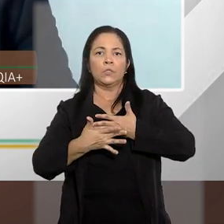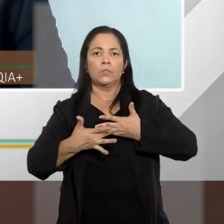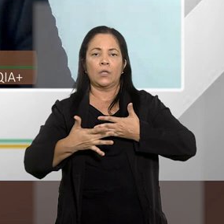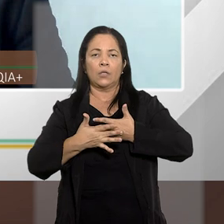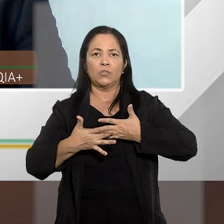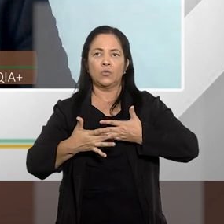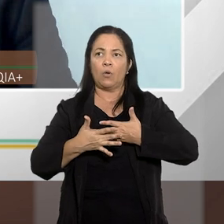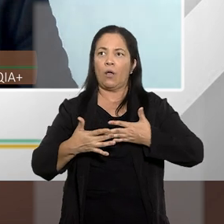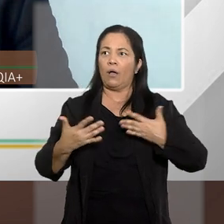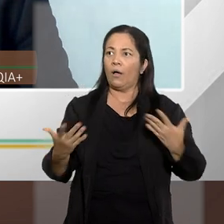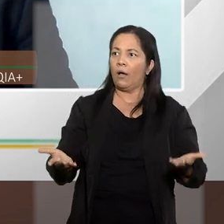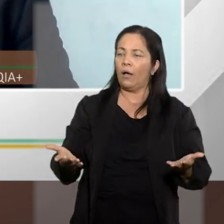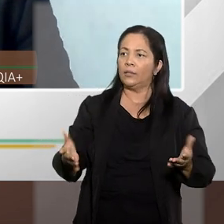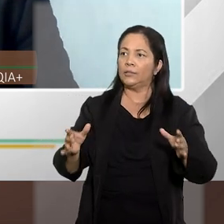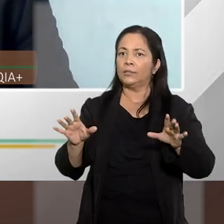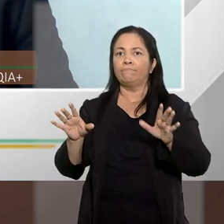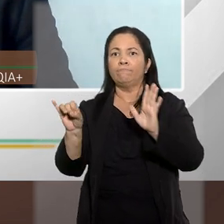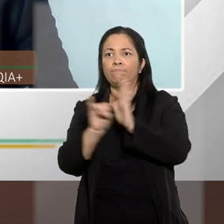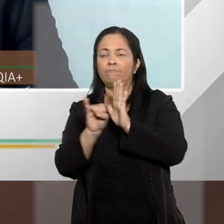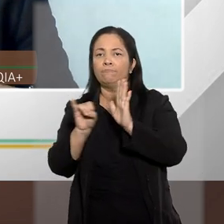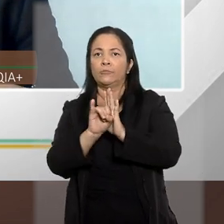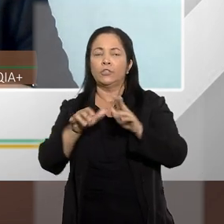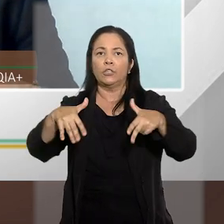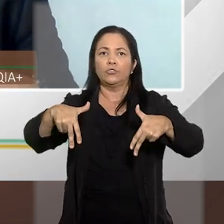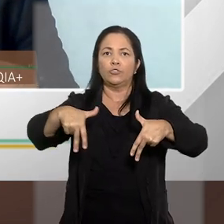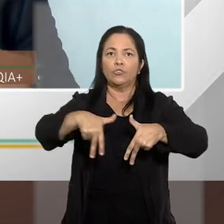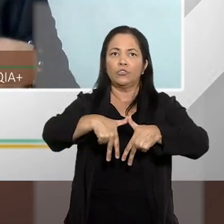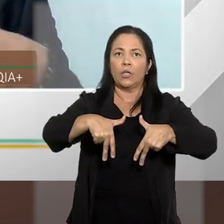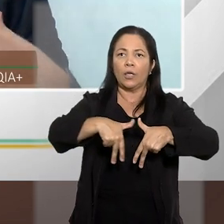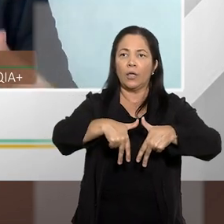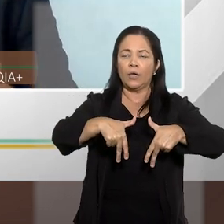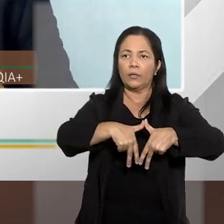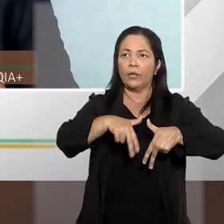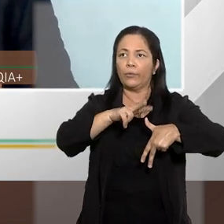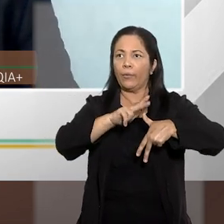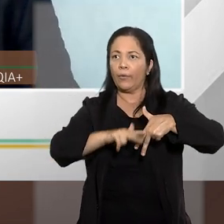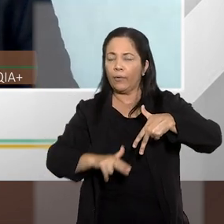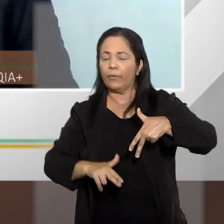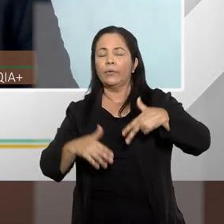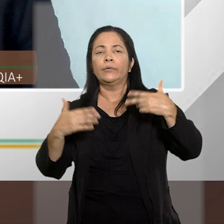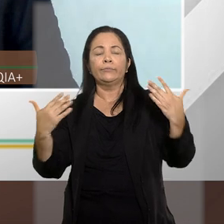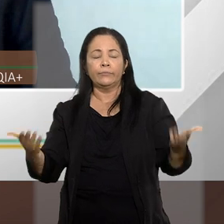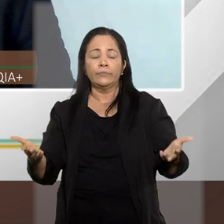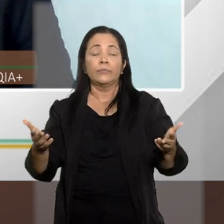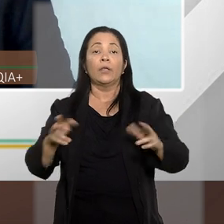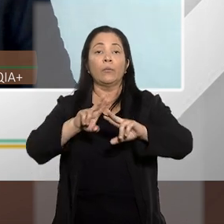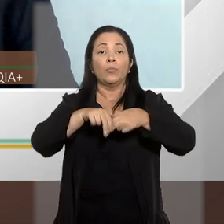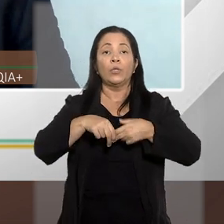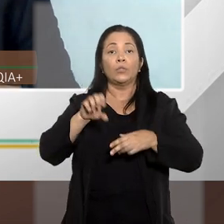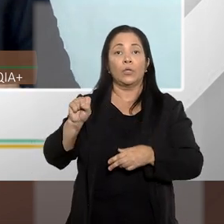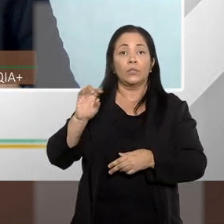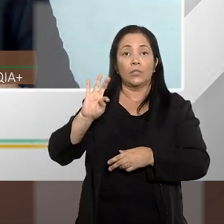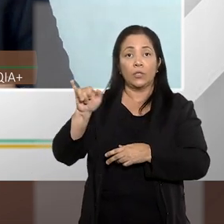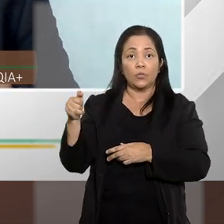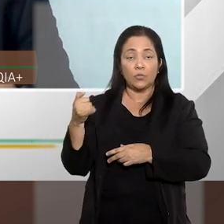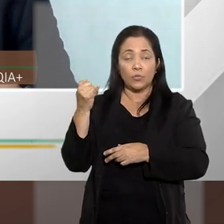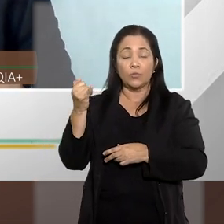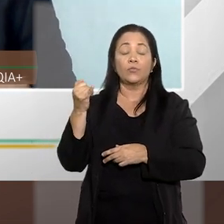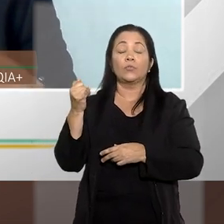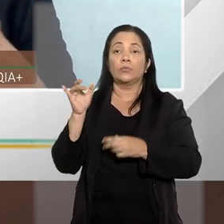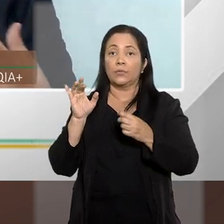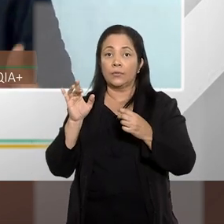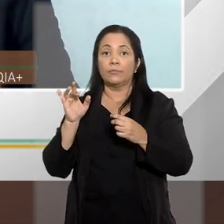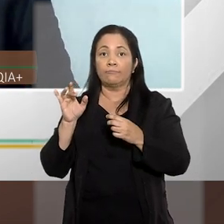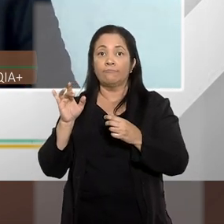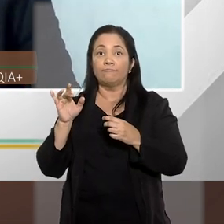sobre as orientações sexuais e identidades de gênero. Então, na medida em que o STJ assume esse papel de reconhecer que